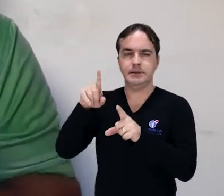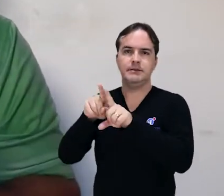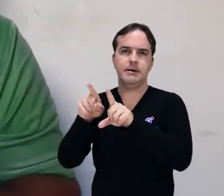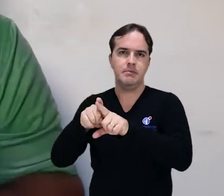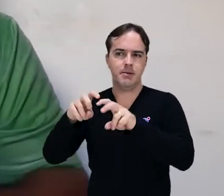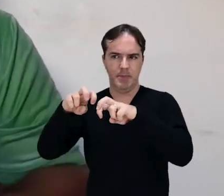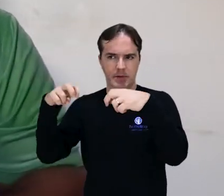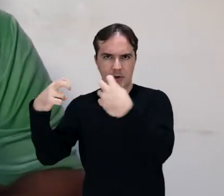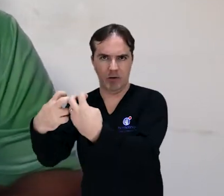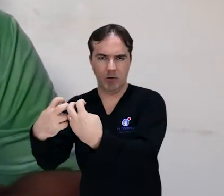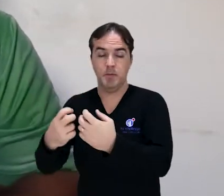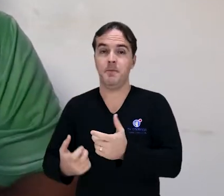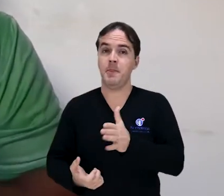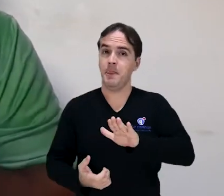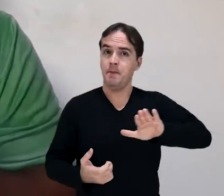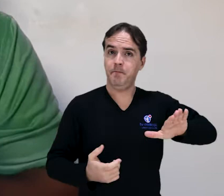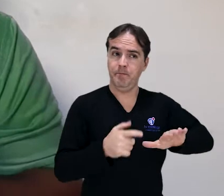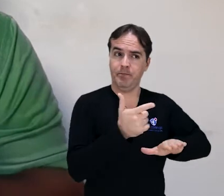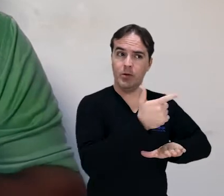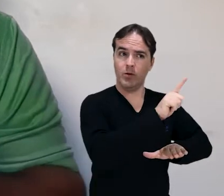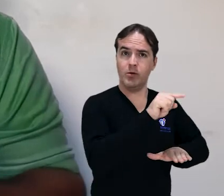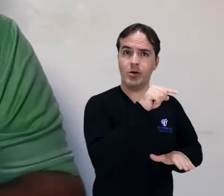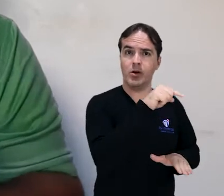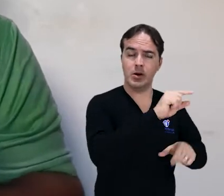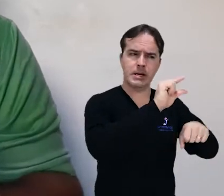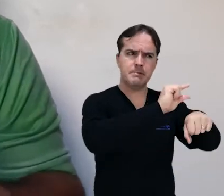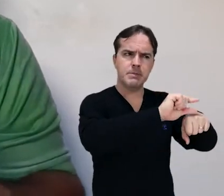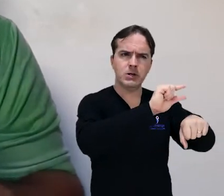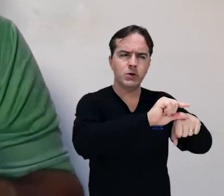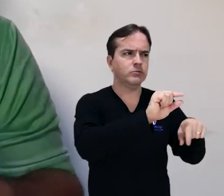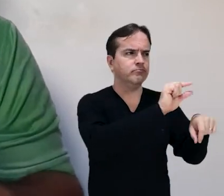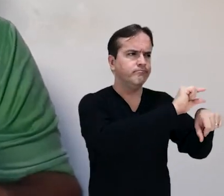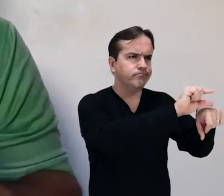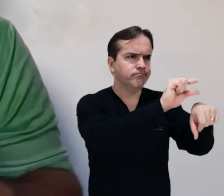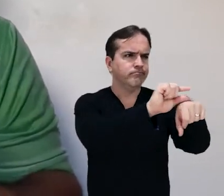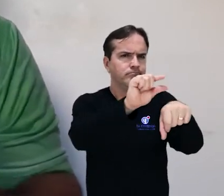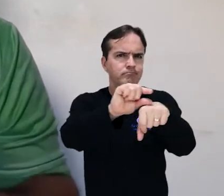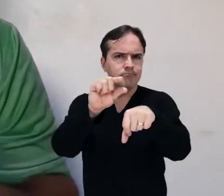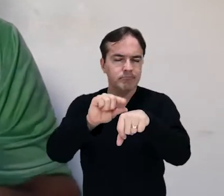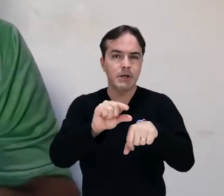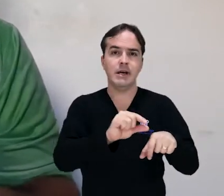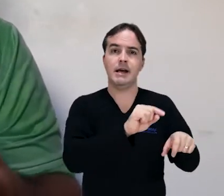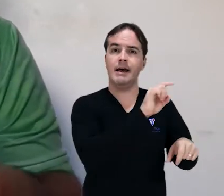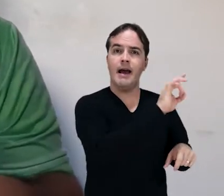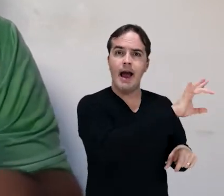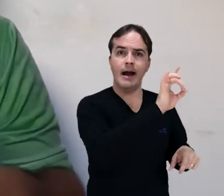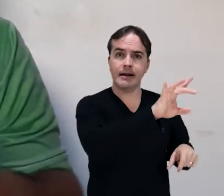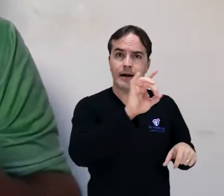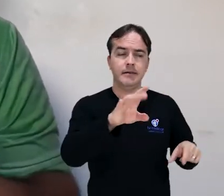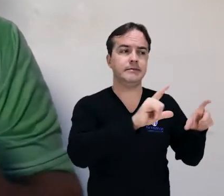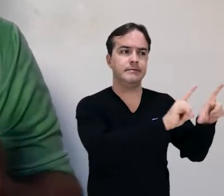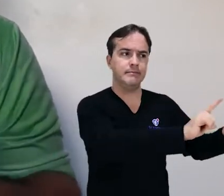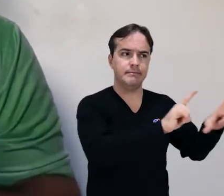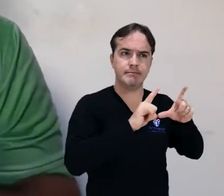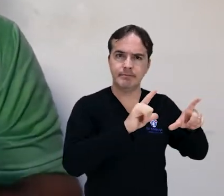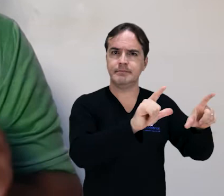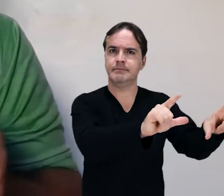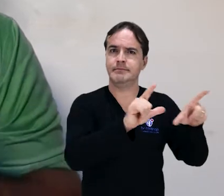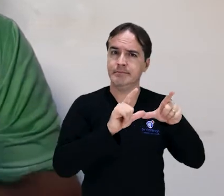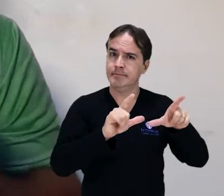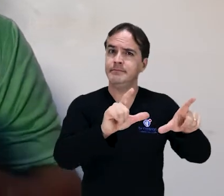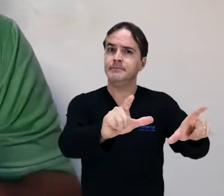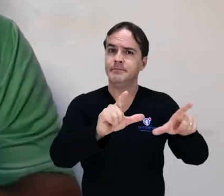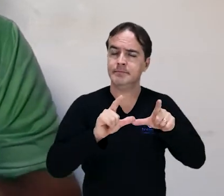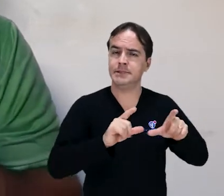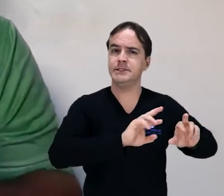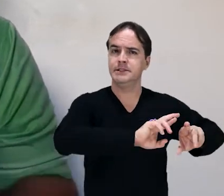mesas-redondas certo enquanto que cada minicurso terá ficado diferente Ou seja um cara minicurso que você participar